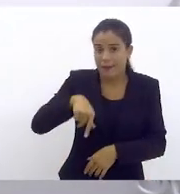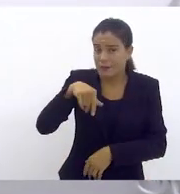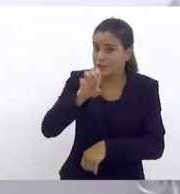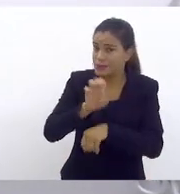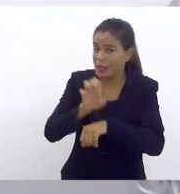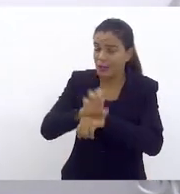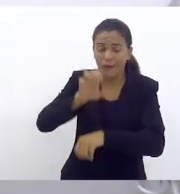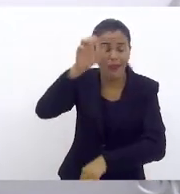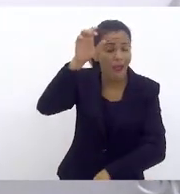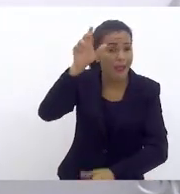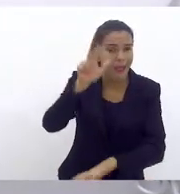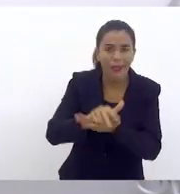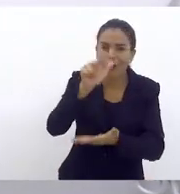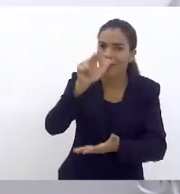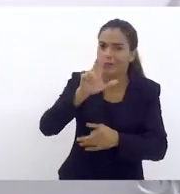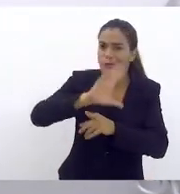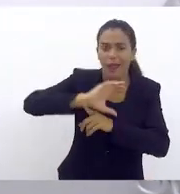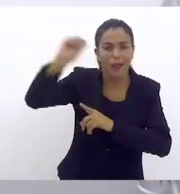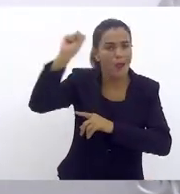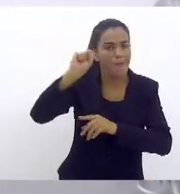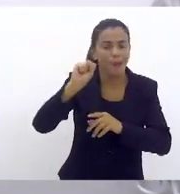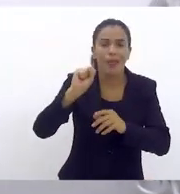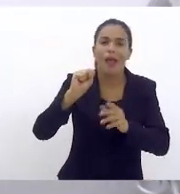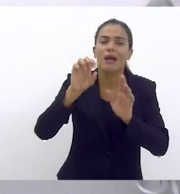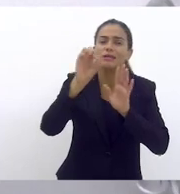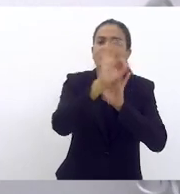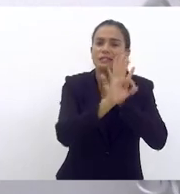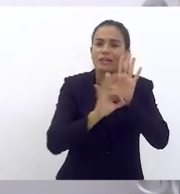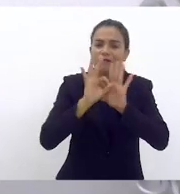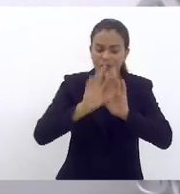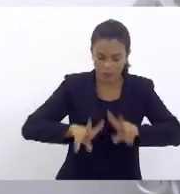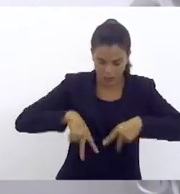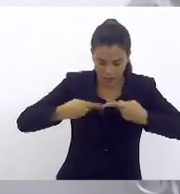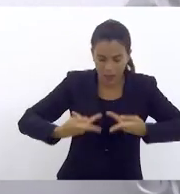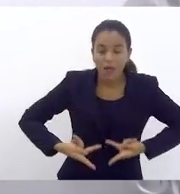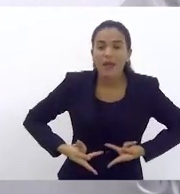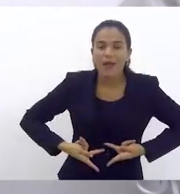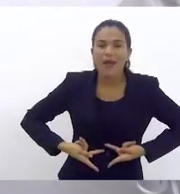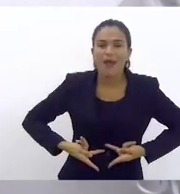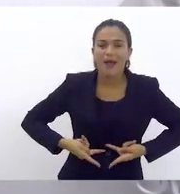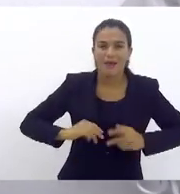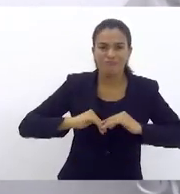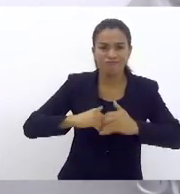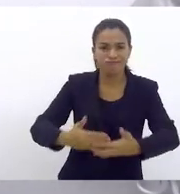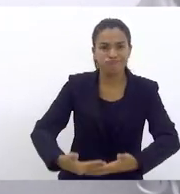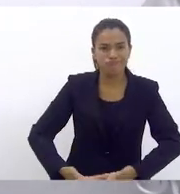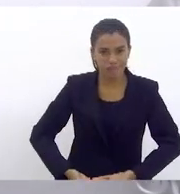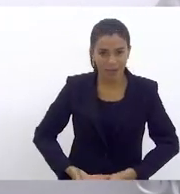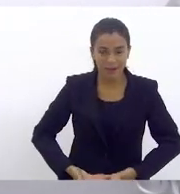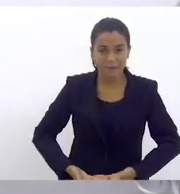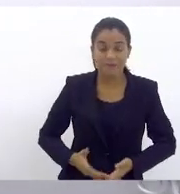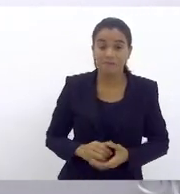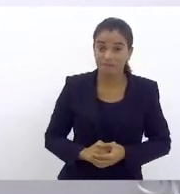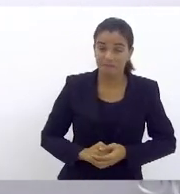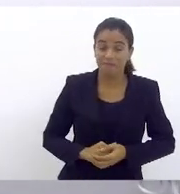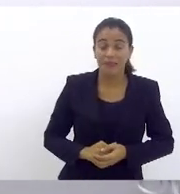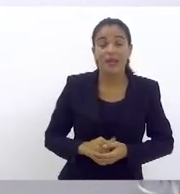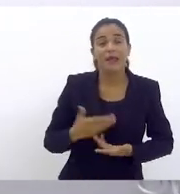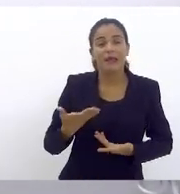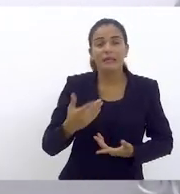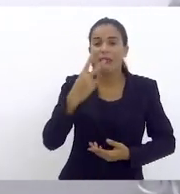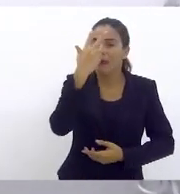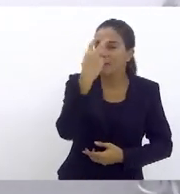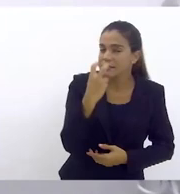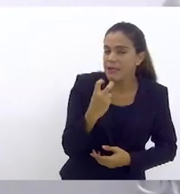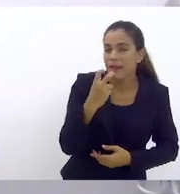em sífilis congênita aquele sífilis que passa da mãe que é nada que não faz o tratamento para o filho que gera cegueira